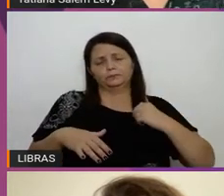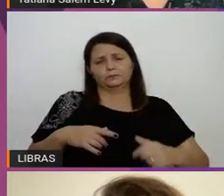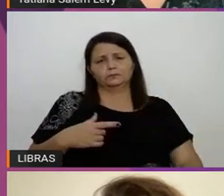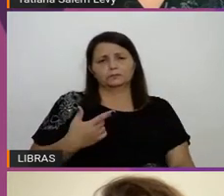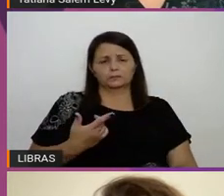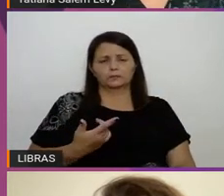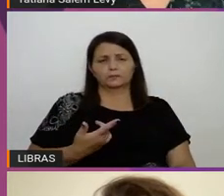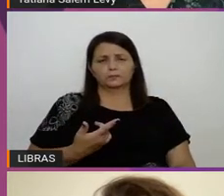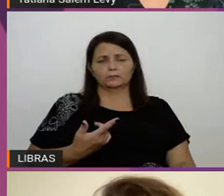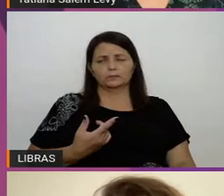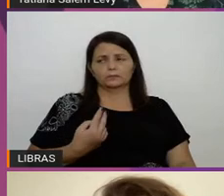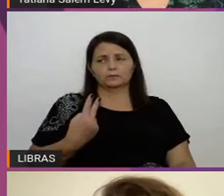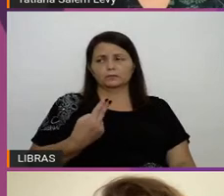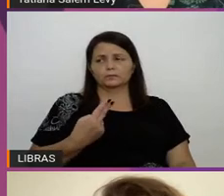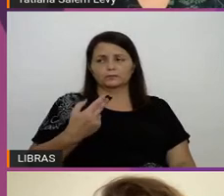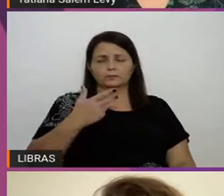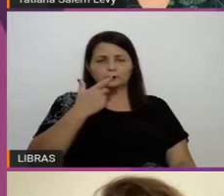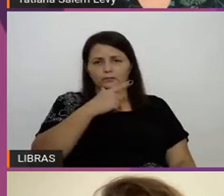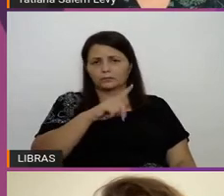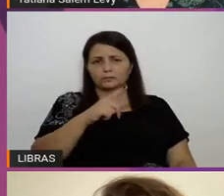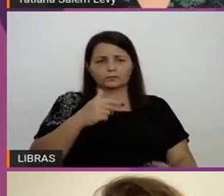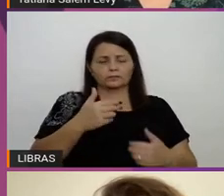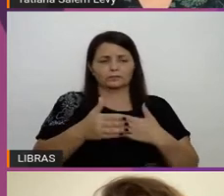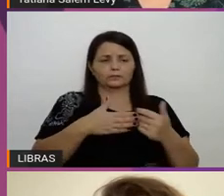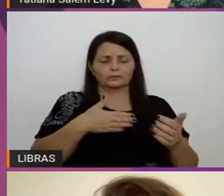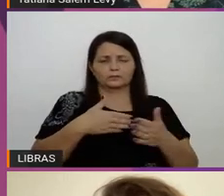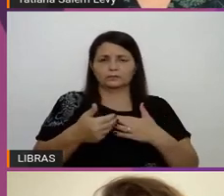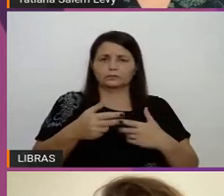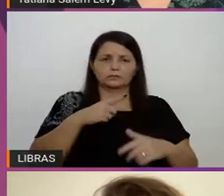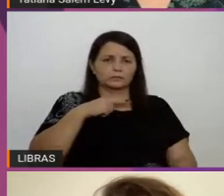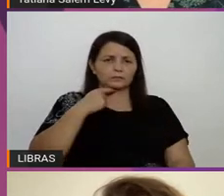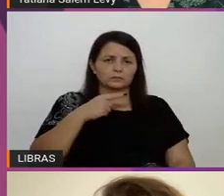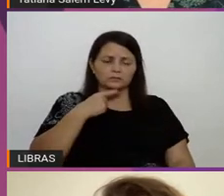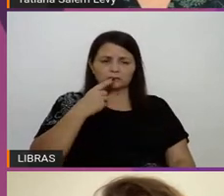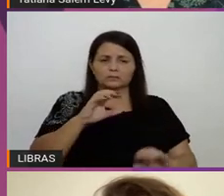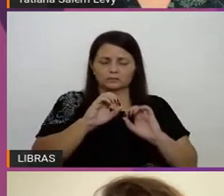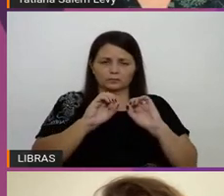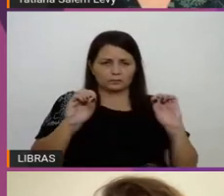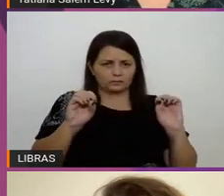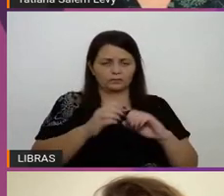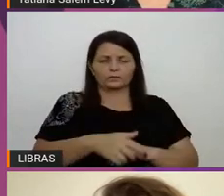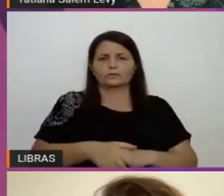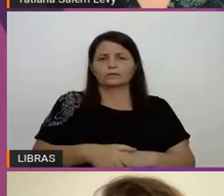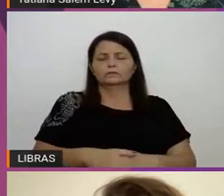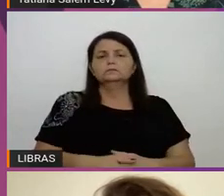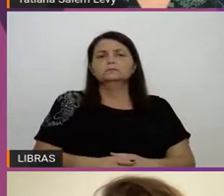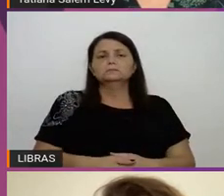até então ela não conseguiu substituir por nada né E aí